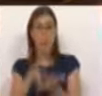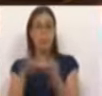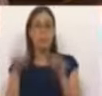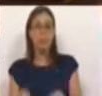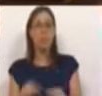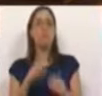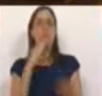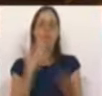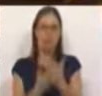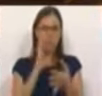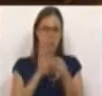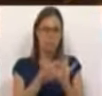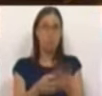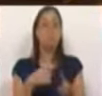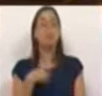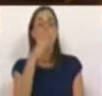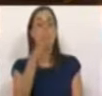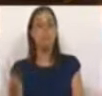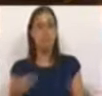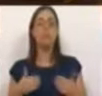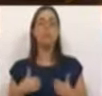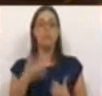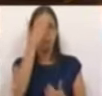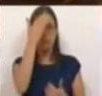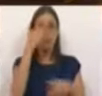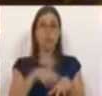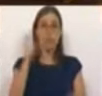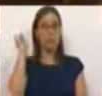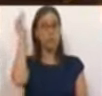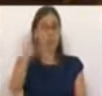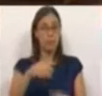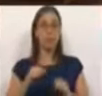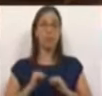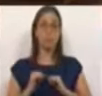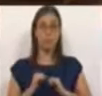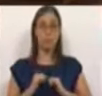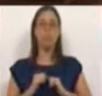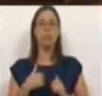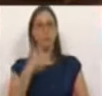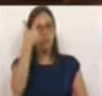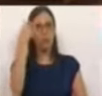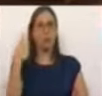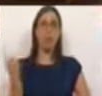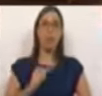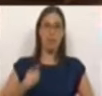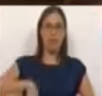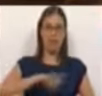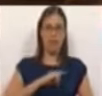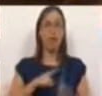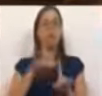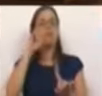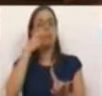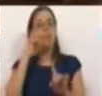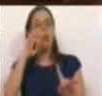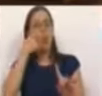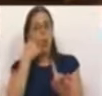aprovado tenha consequências e queremos aqui dizer que achamos que a Assembleia da República e a nossa parte cumpriremos o nosso dever, ficará atento